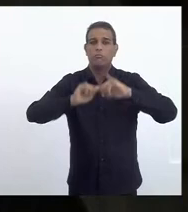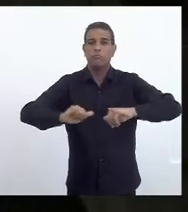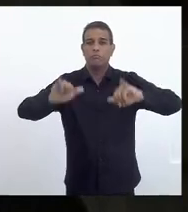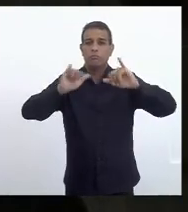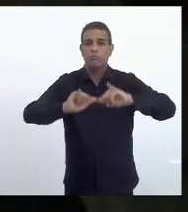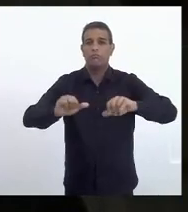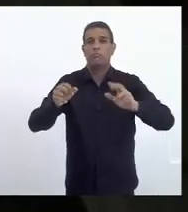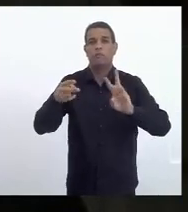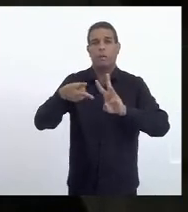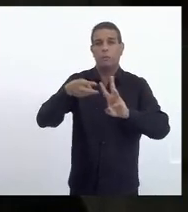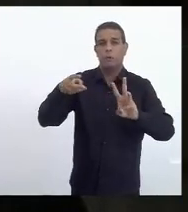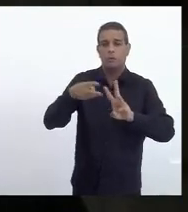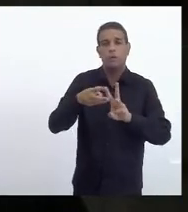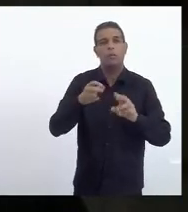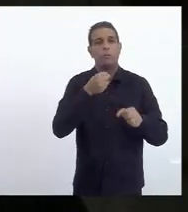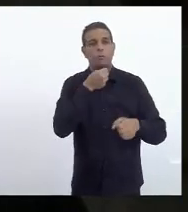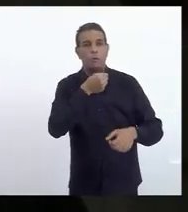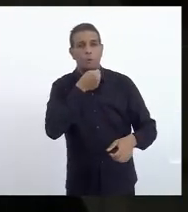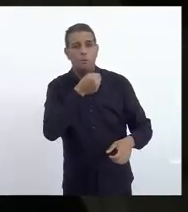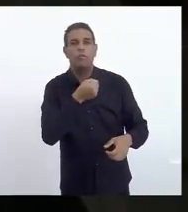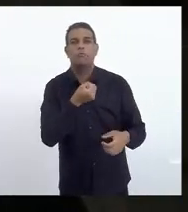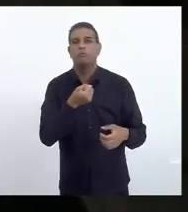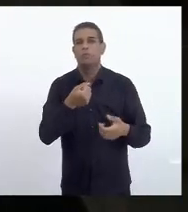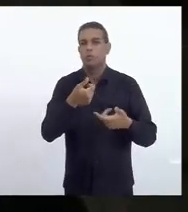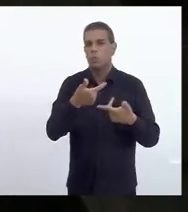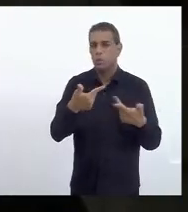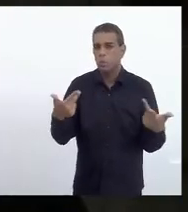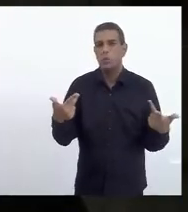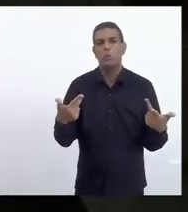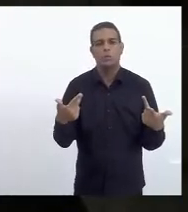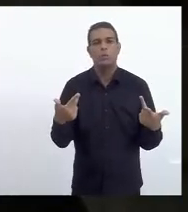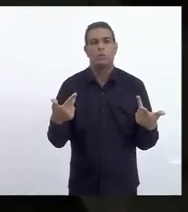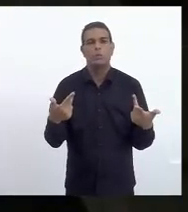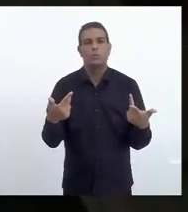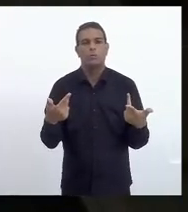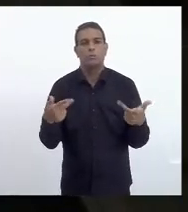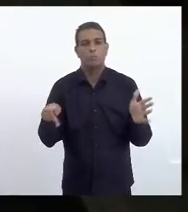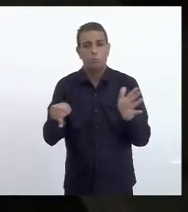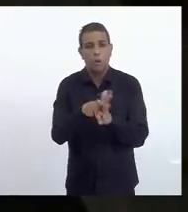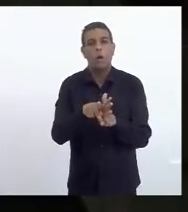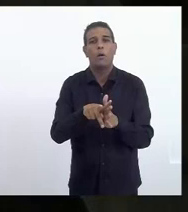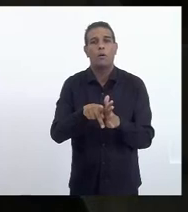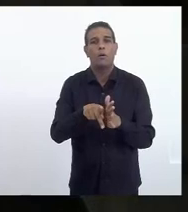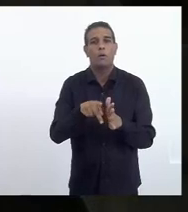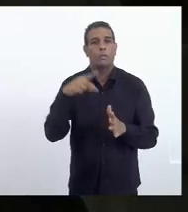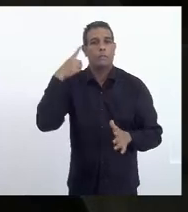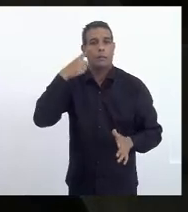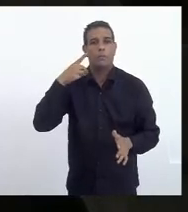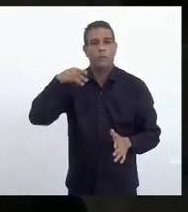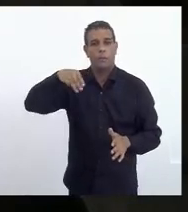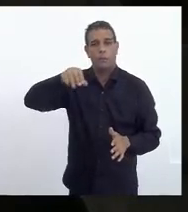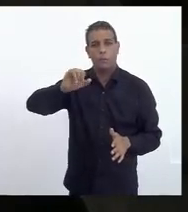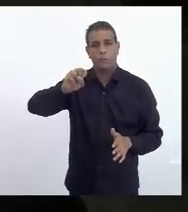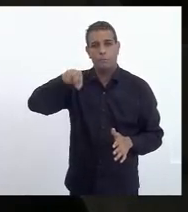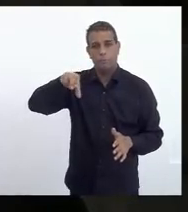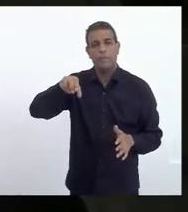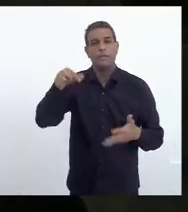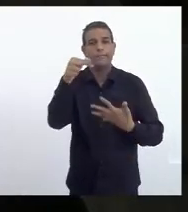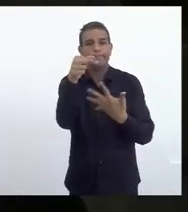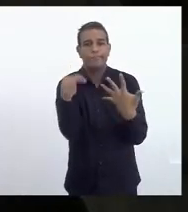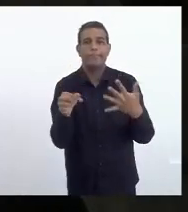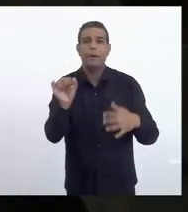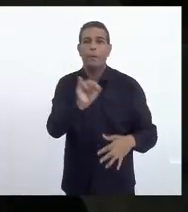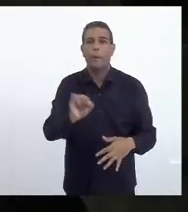abertura oficial a entrevista embora não esteja na Copa da entrevista concedida pelo minc nosso colega que foi meio ambiente com